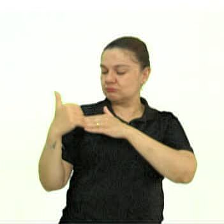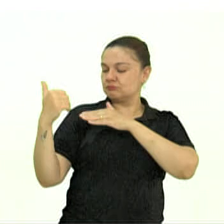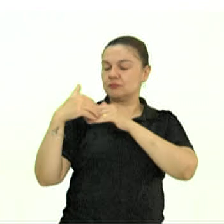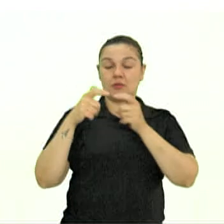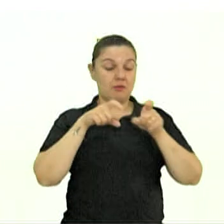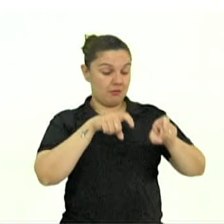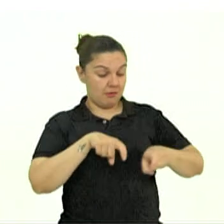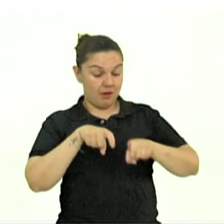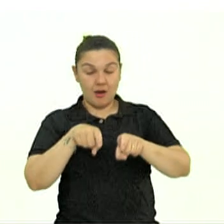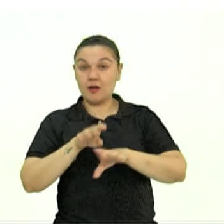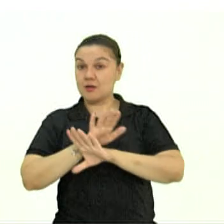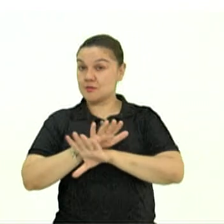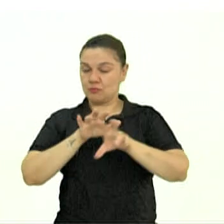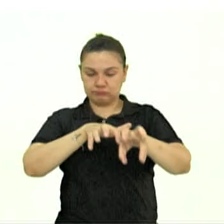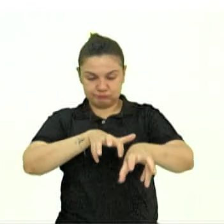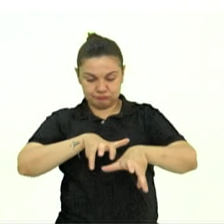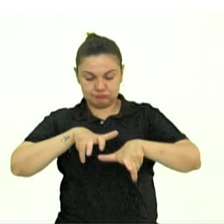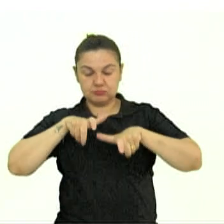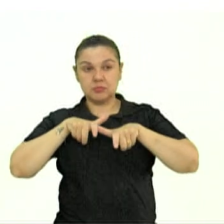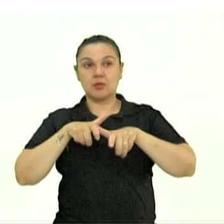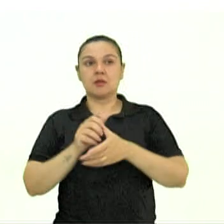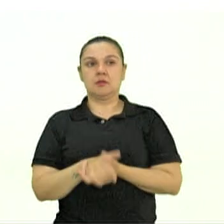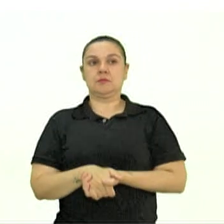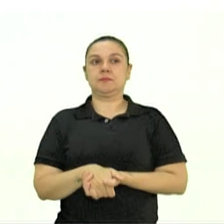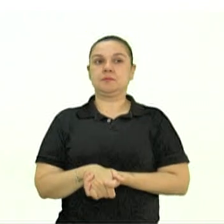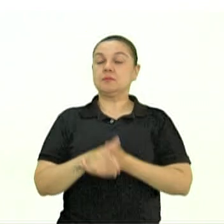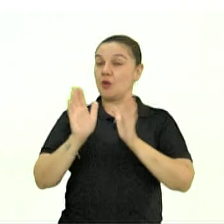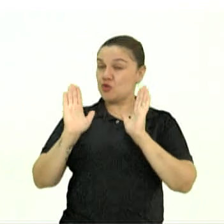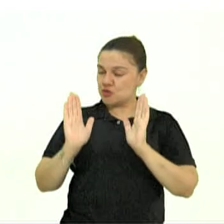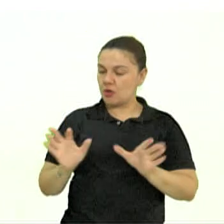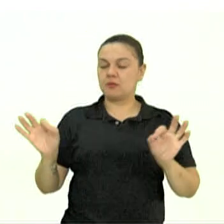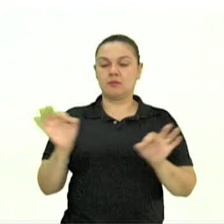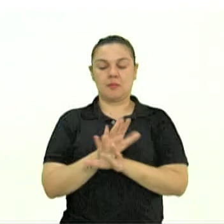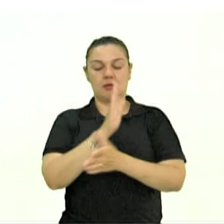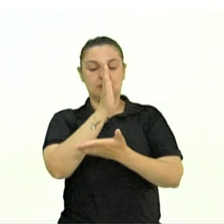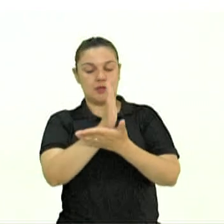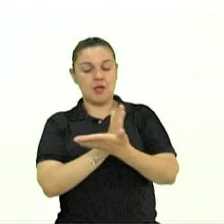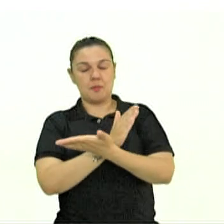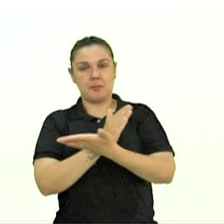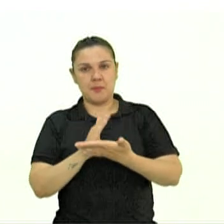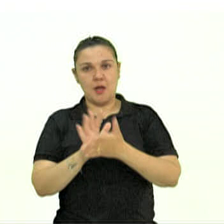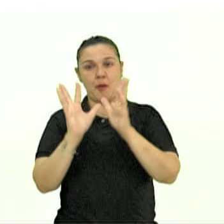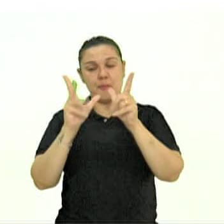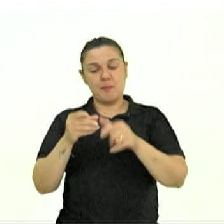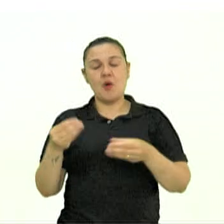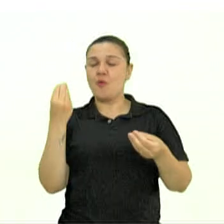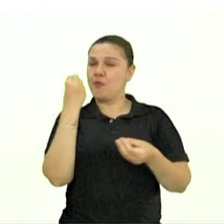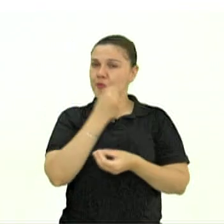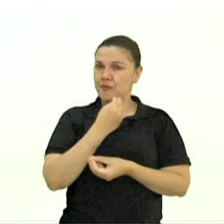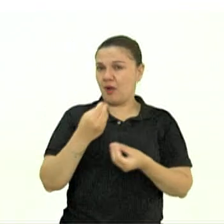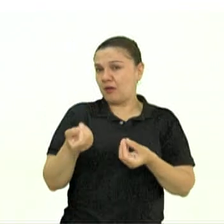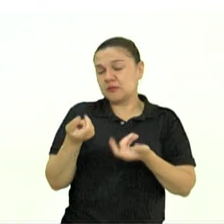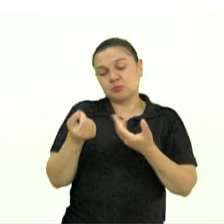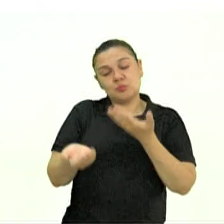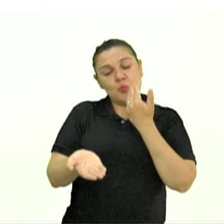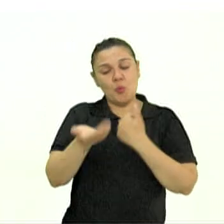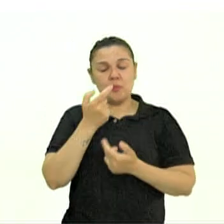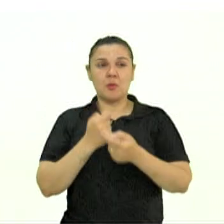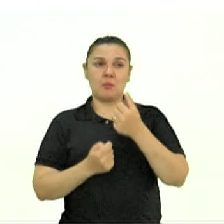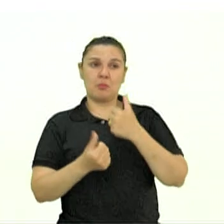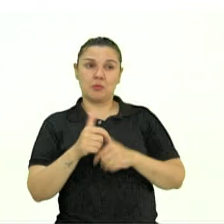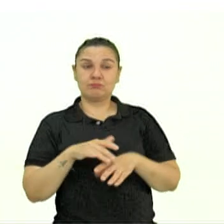a terra, sem outra paga mais que o repartido, por mãos escassas, mísero sustento.